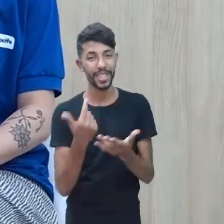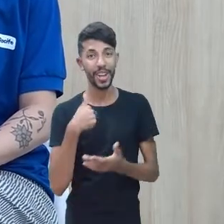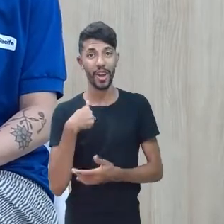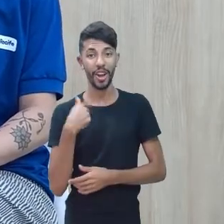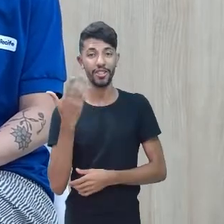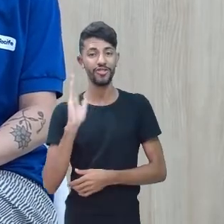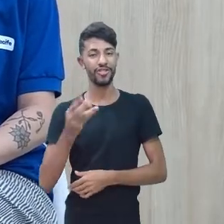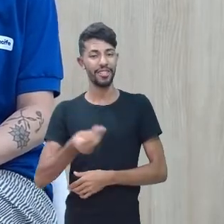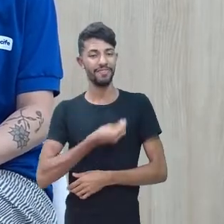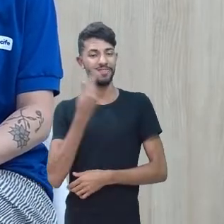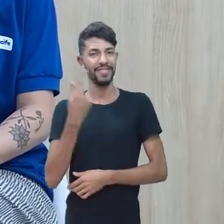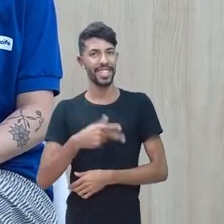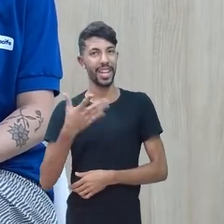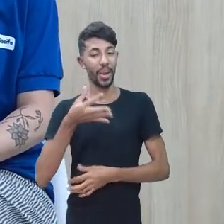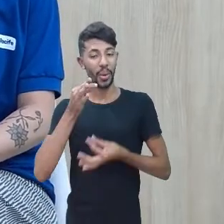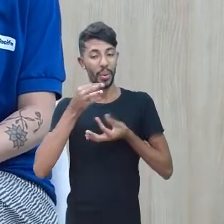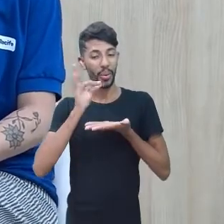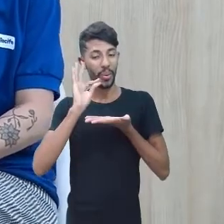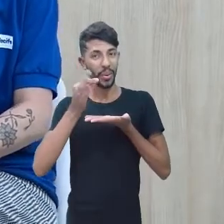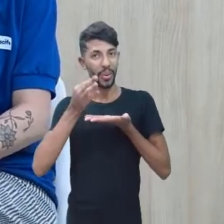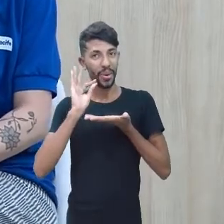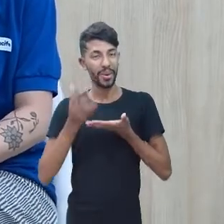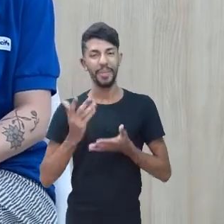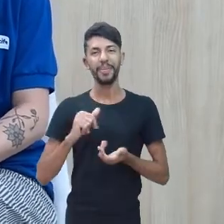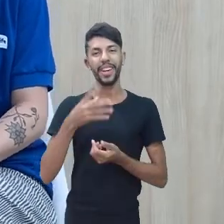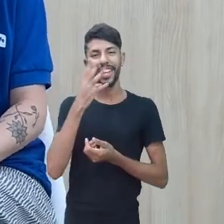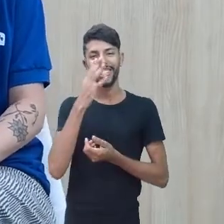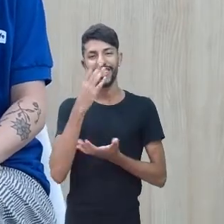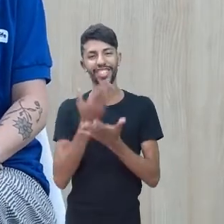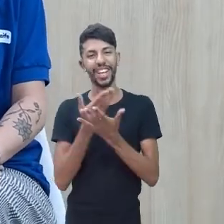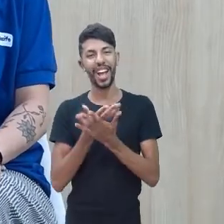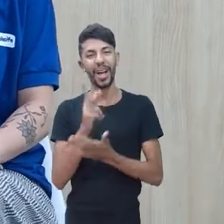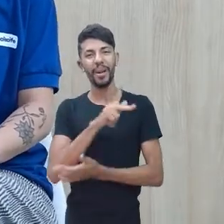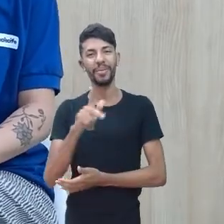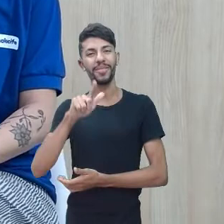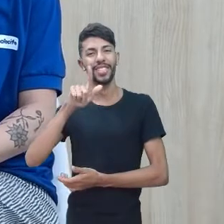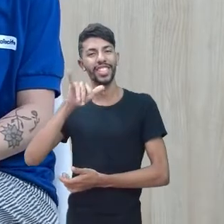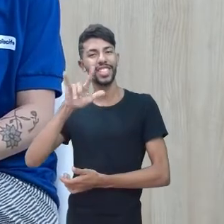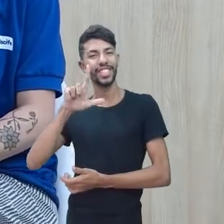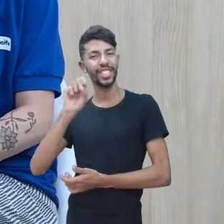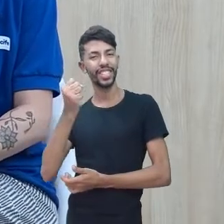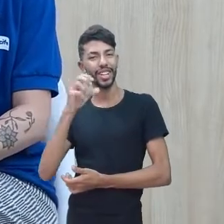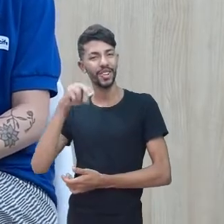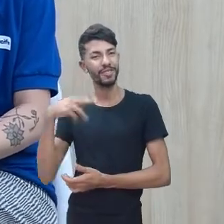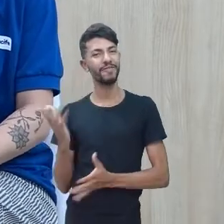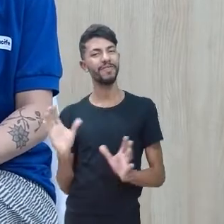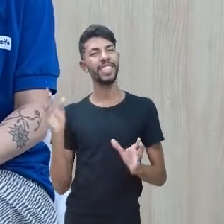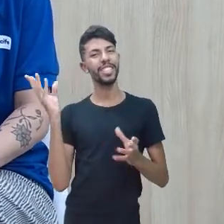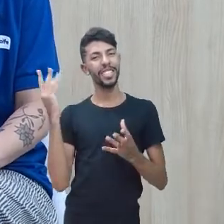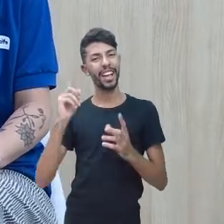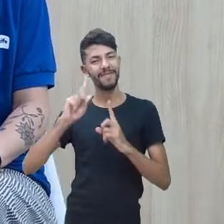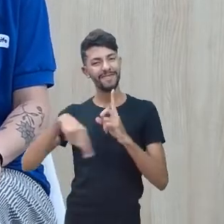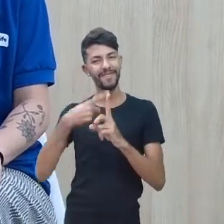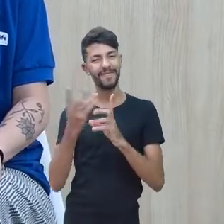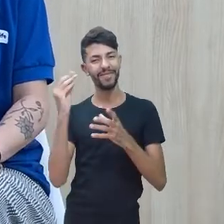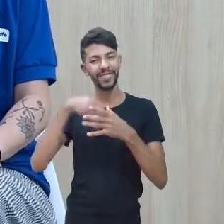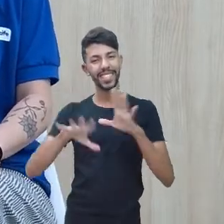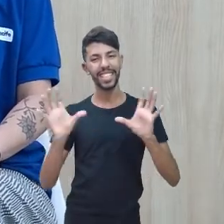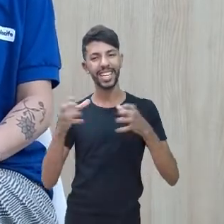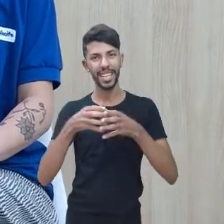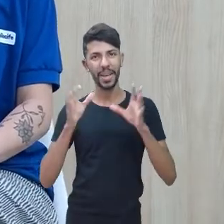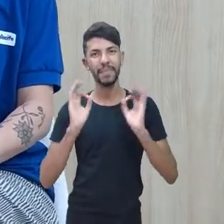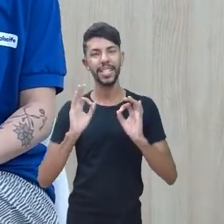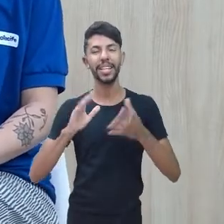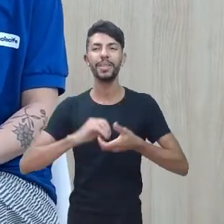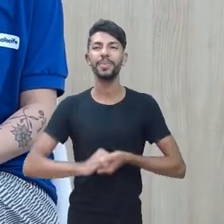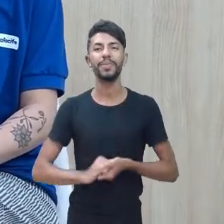com o meu cafezinho para assistir a aula aqui do professor Gilson, né? Que está chegando aqui na equipe para somar com a gente, né?